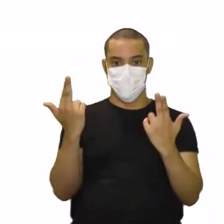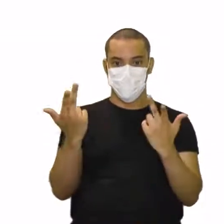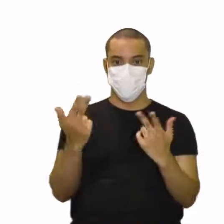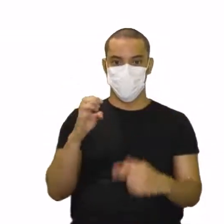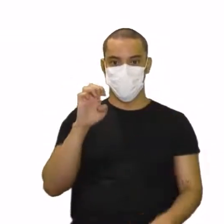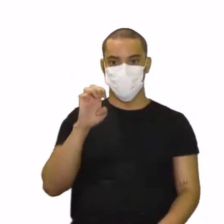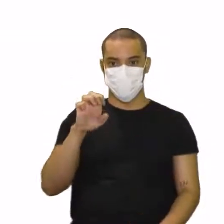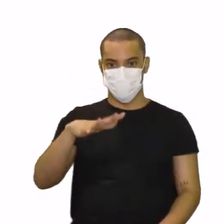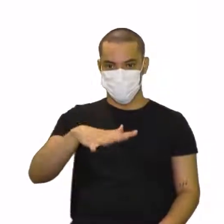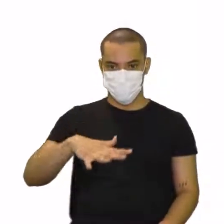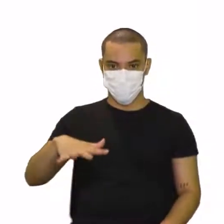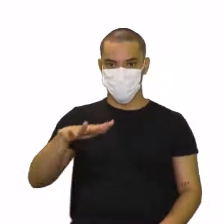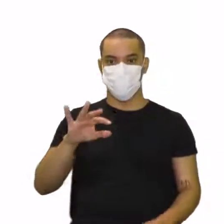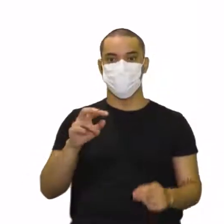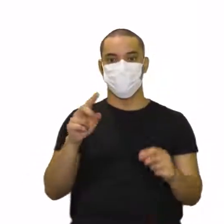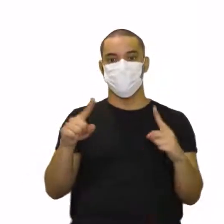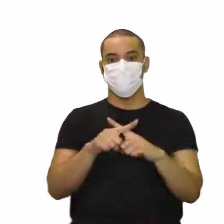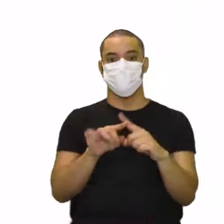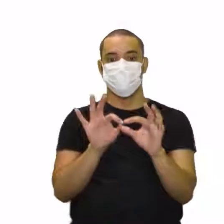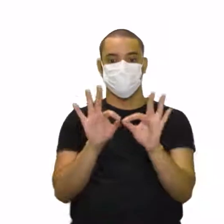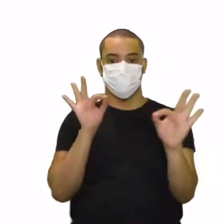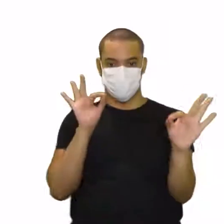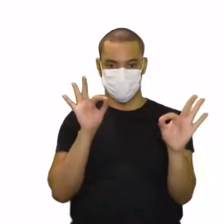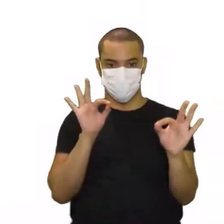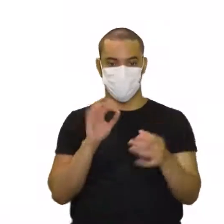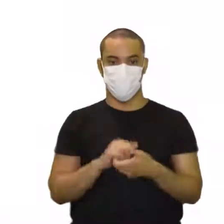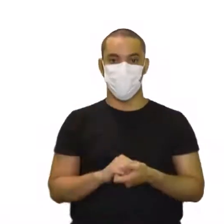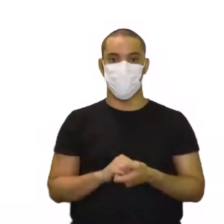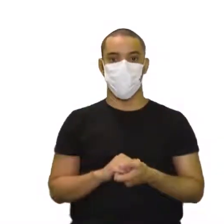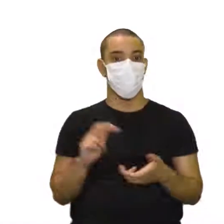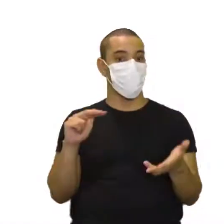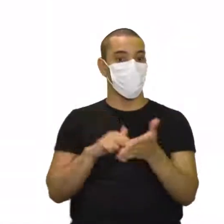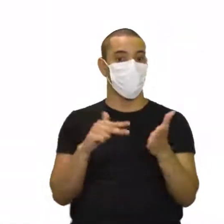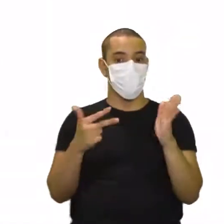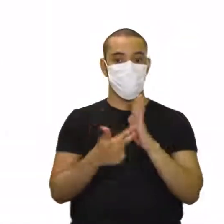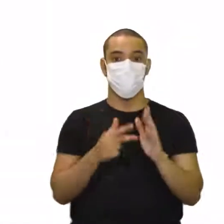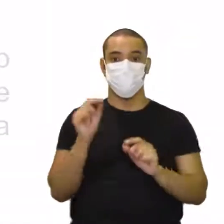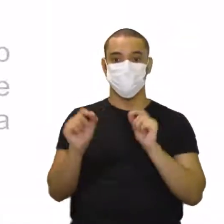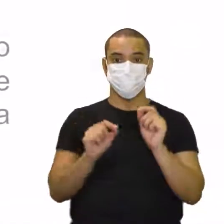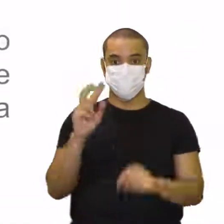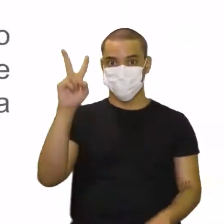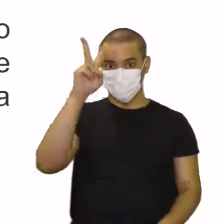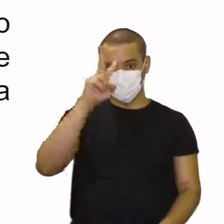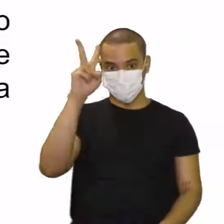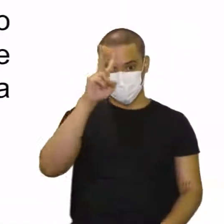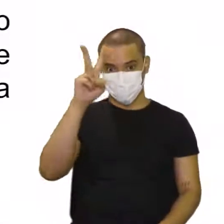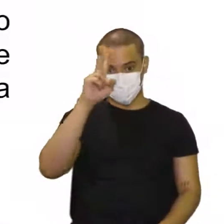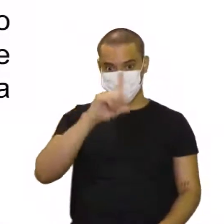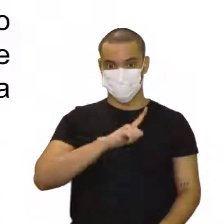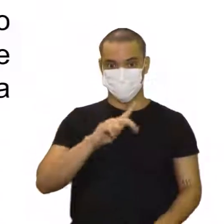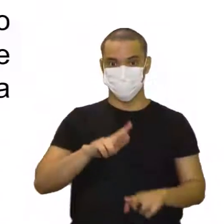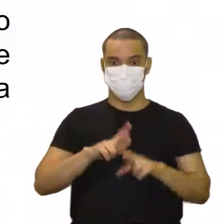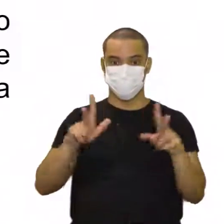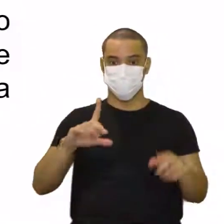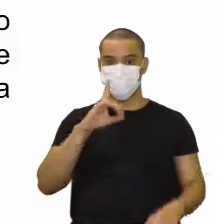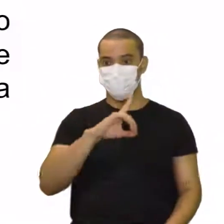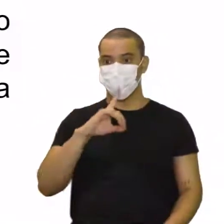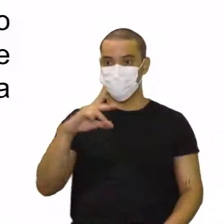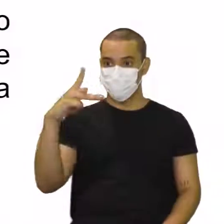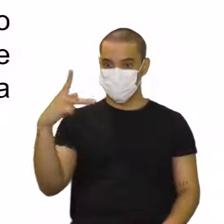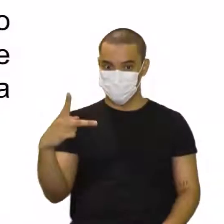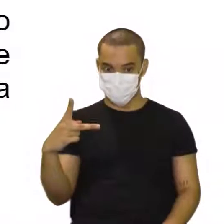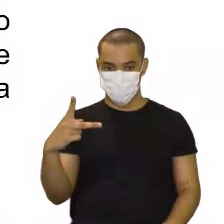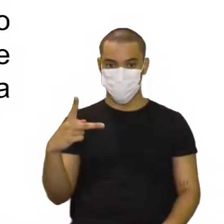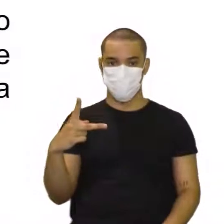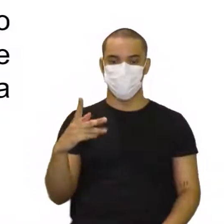vezes a distância. O que, que isso quer dizer? Lembra lá que eu falei que diferença de potencial,